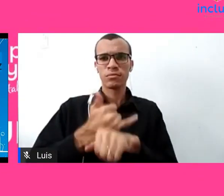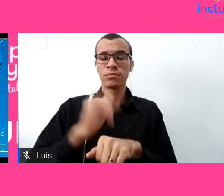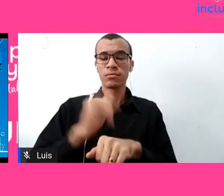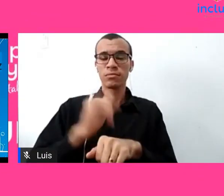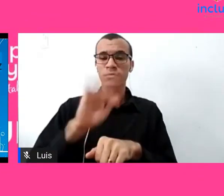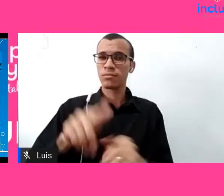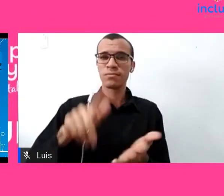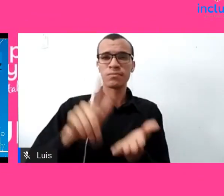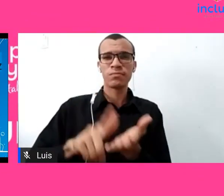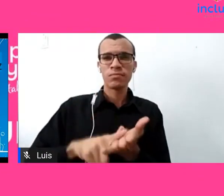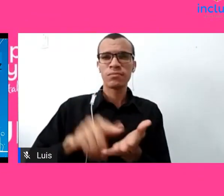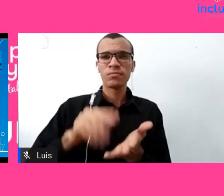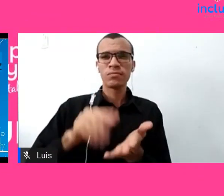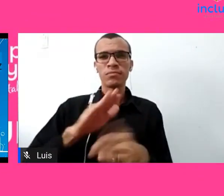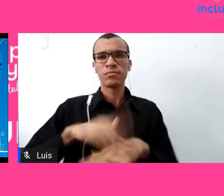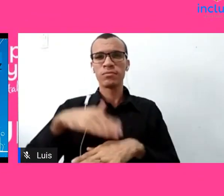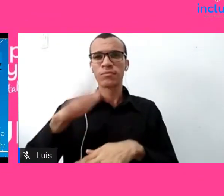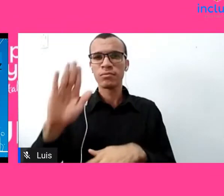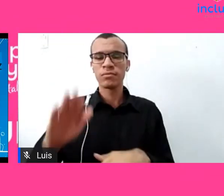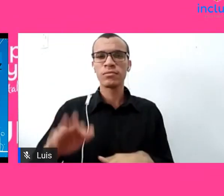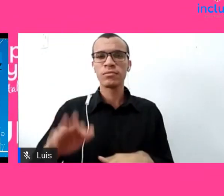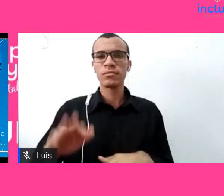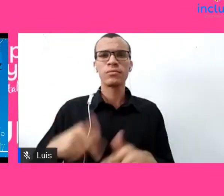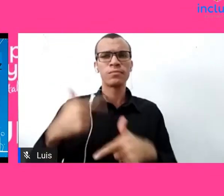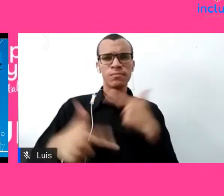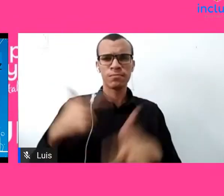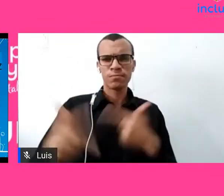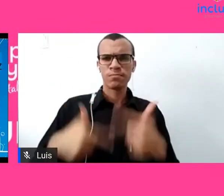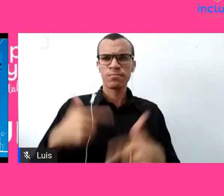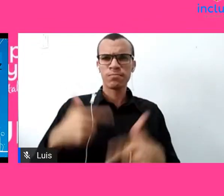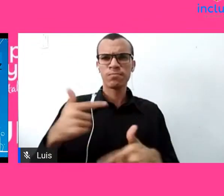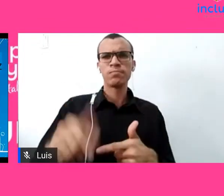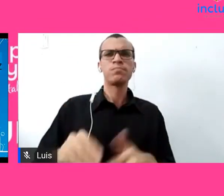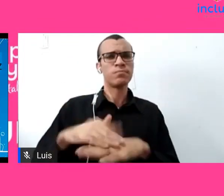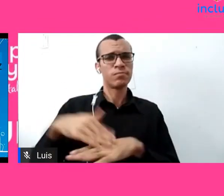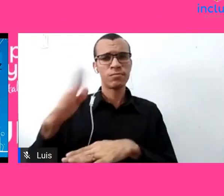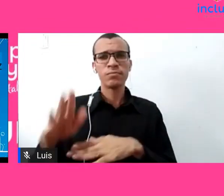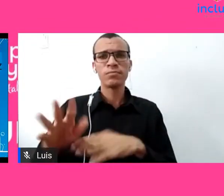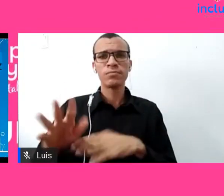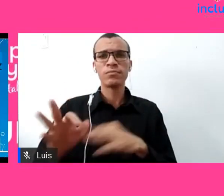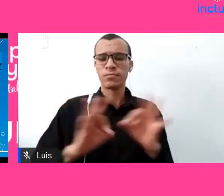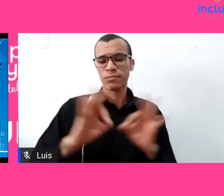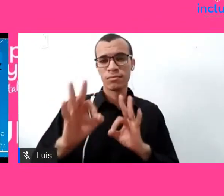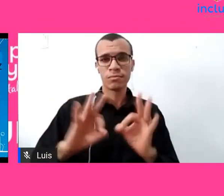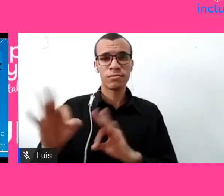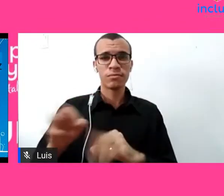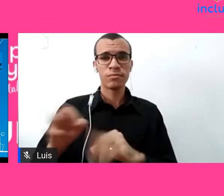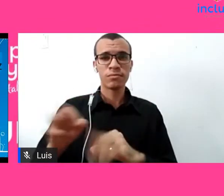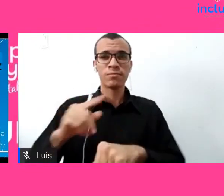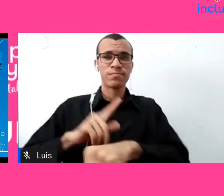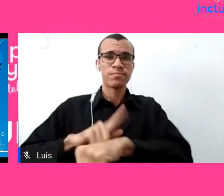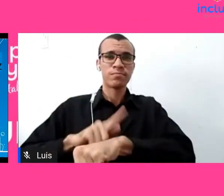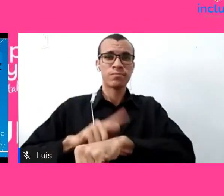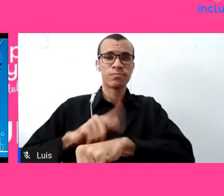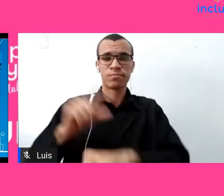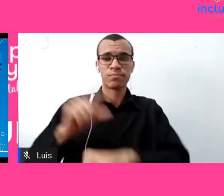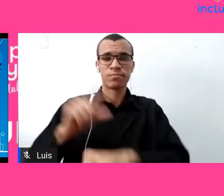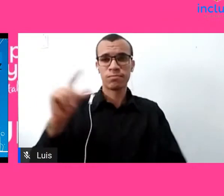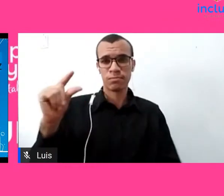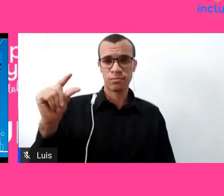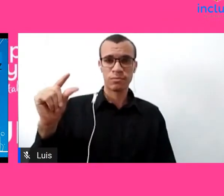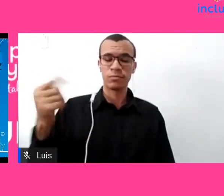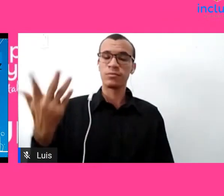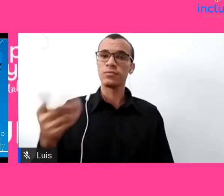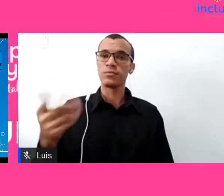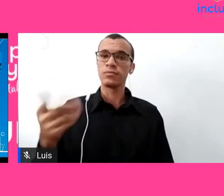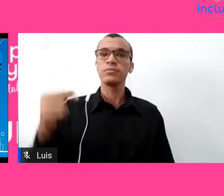páginas seria maior, o trabalho seria maior para construir e nós não teríamos um tempo hábil. Então aqui eu estou pegando